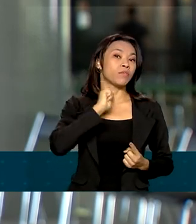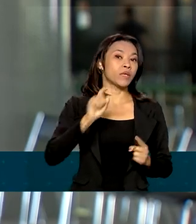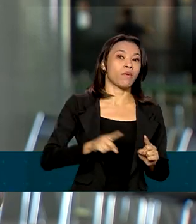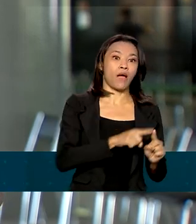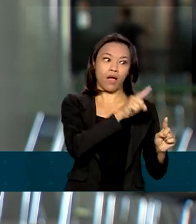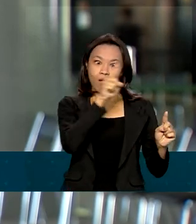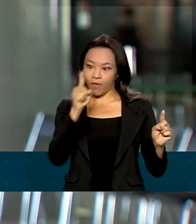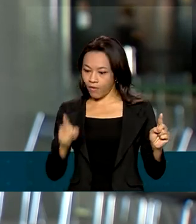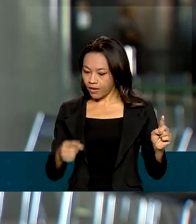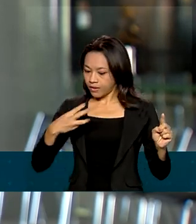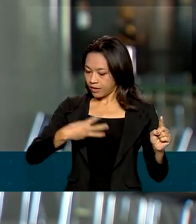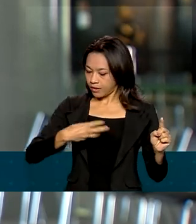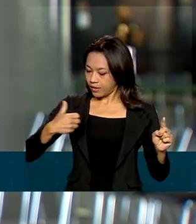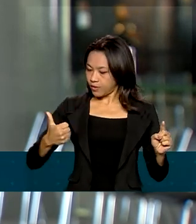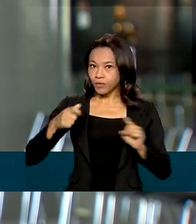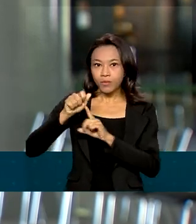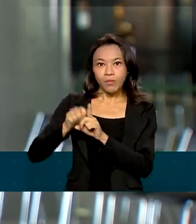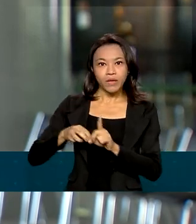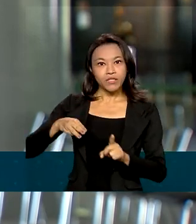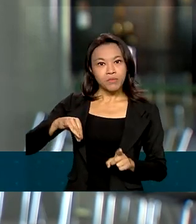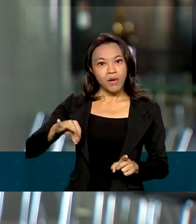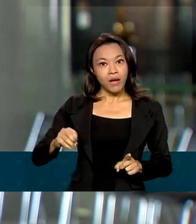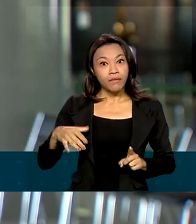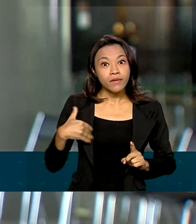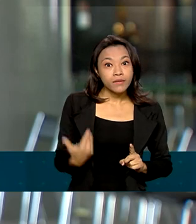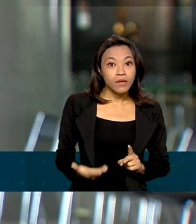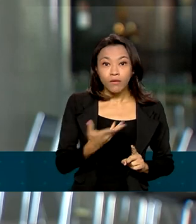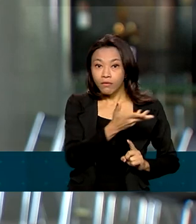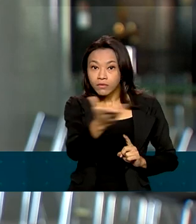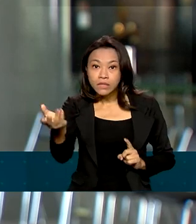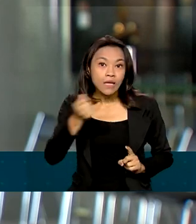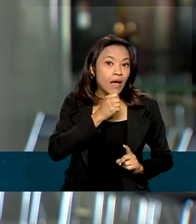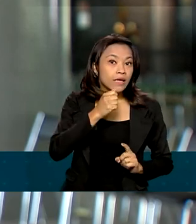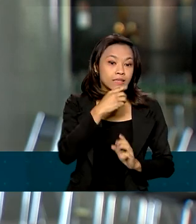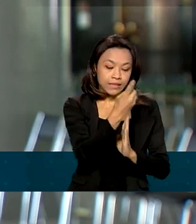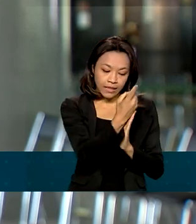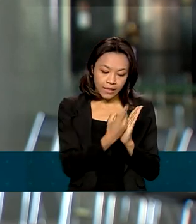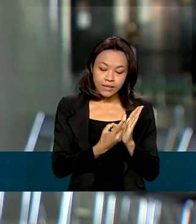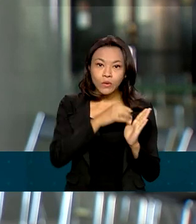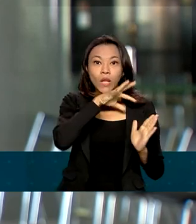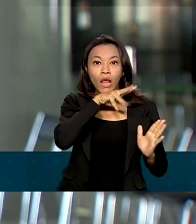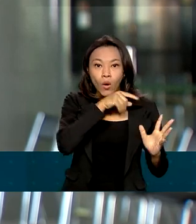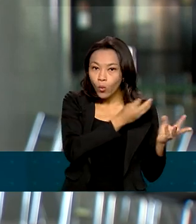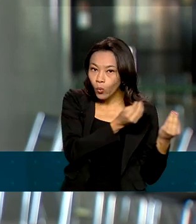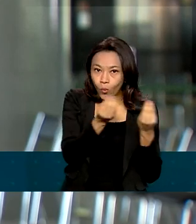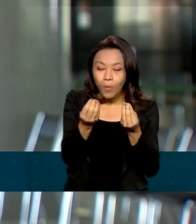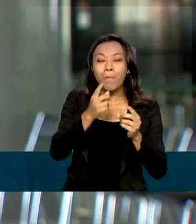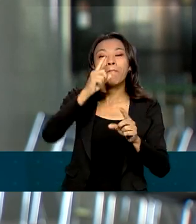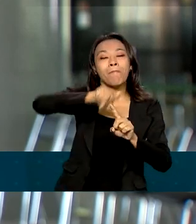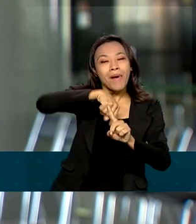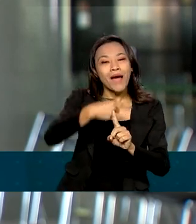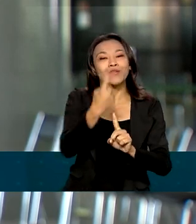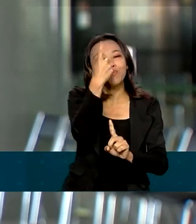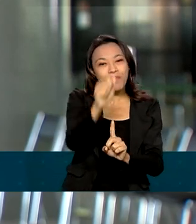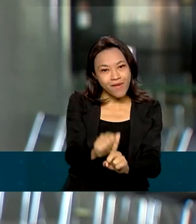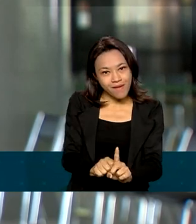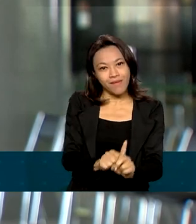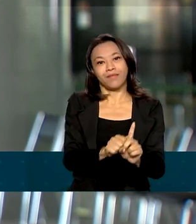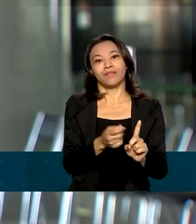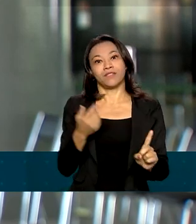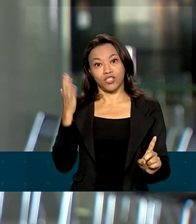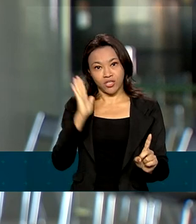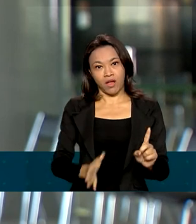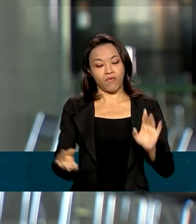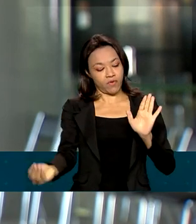31 de Maio portanto os contribuintes que ainda não entregaram a declaração ganharam aí mais um mês a medida foi publicada